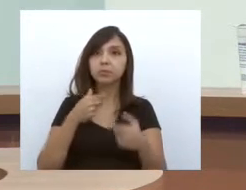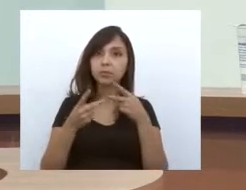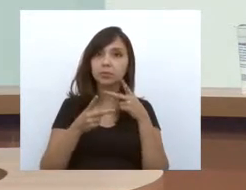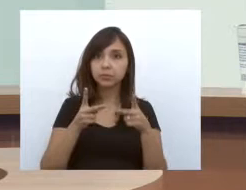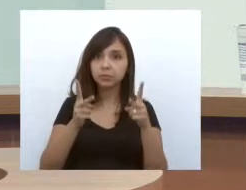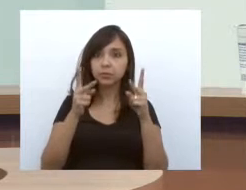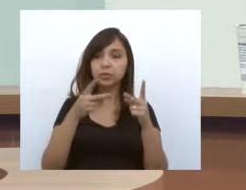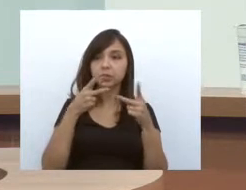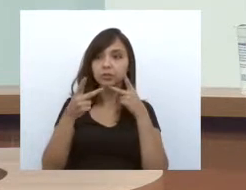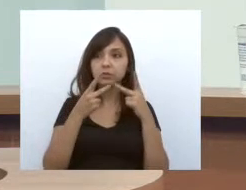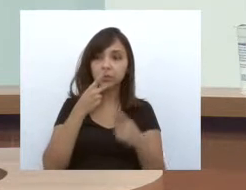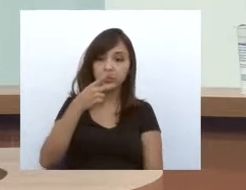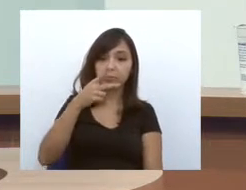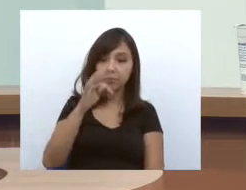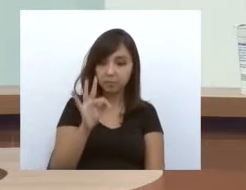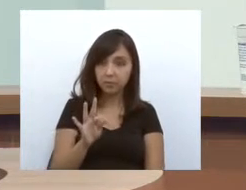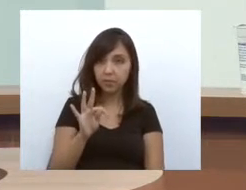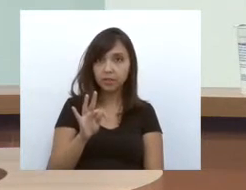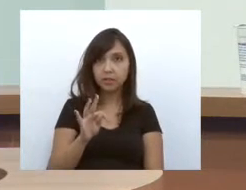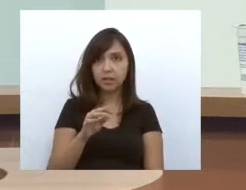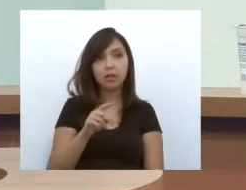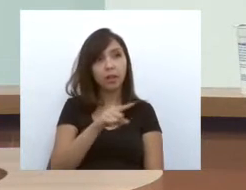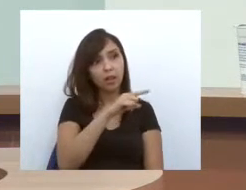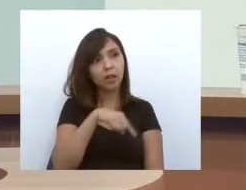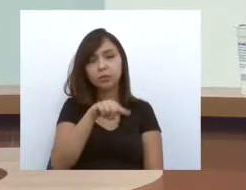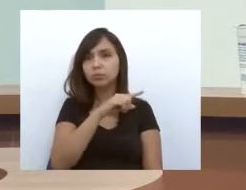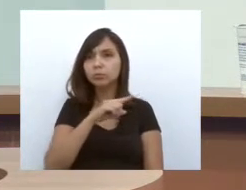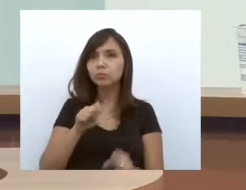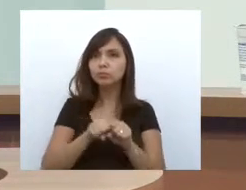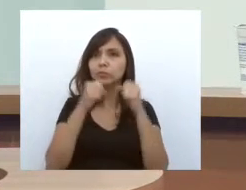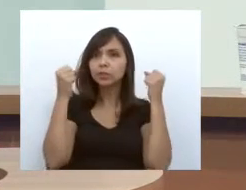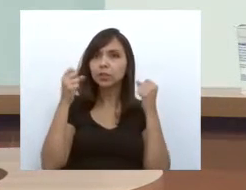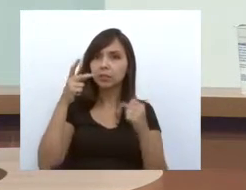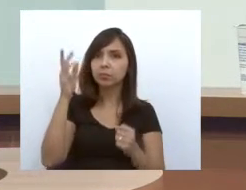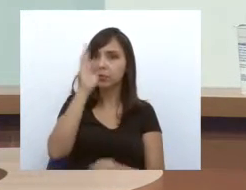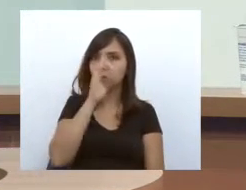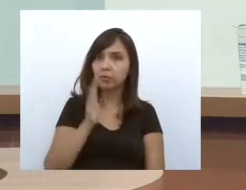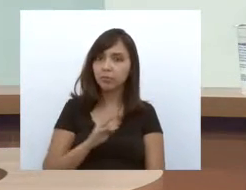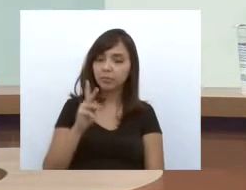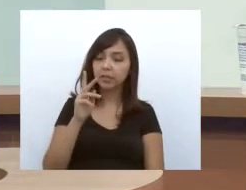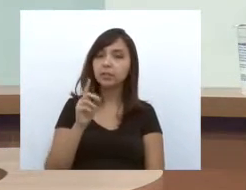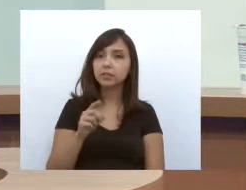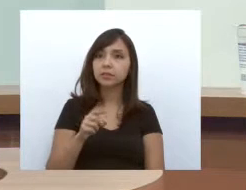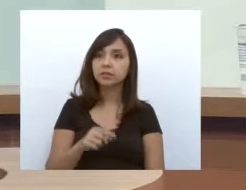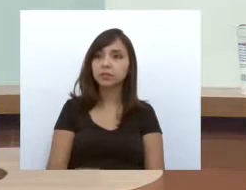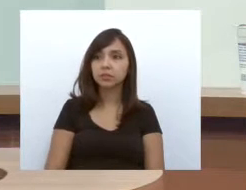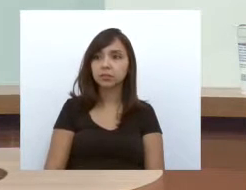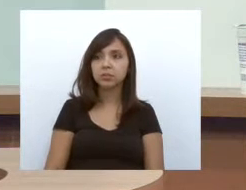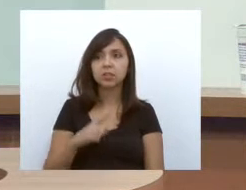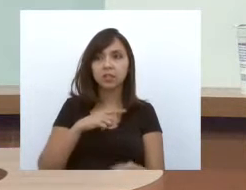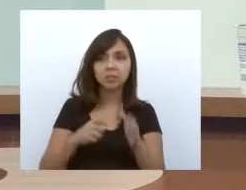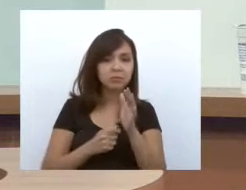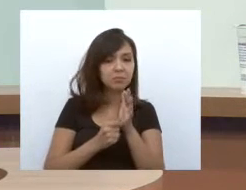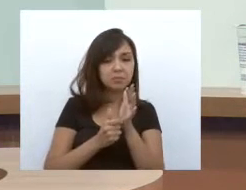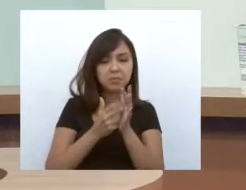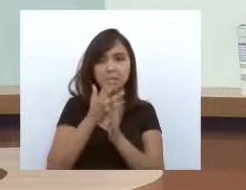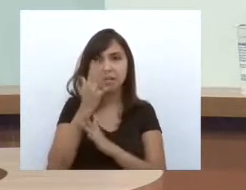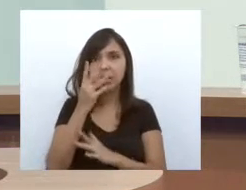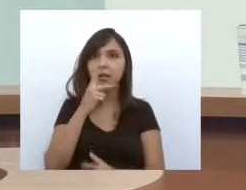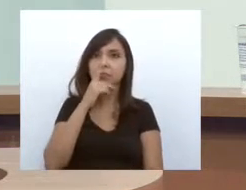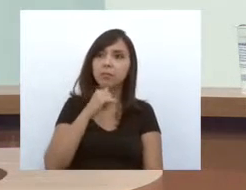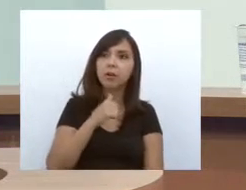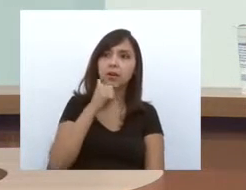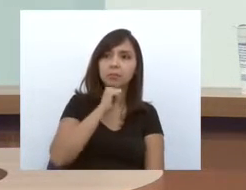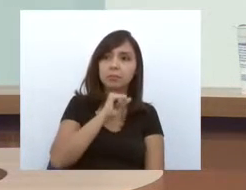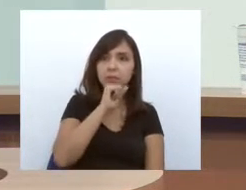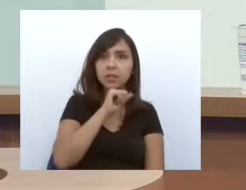palavra, o PT conseguiu quebrar o Brasil e temos aí milhares e milhares de pais de